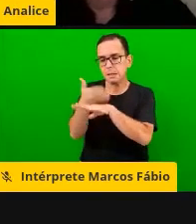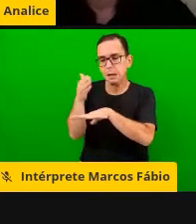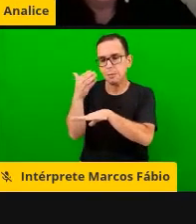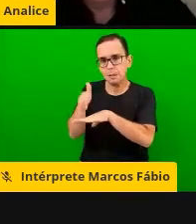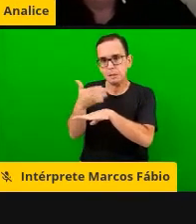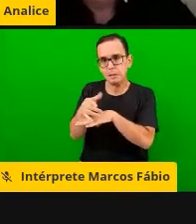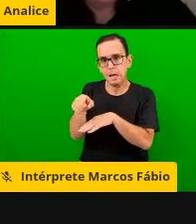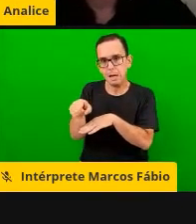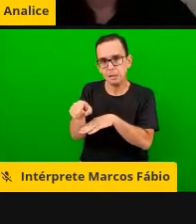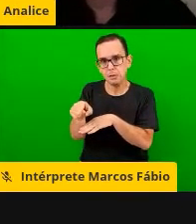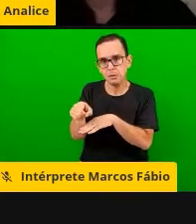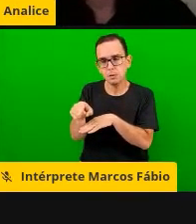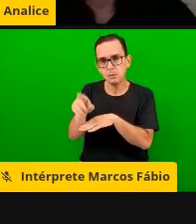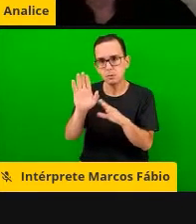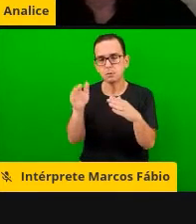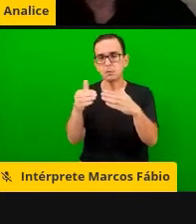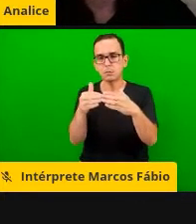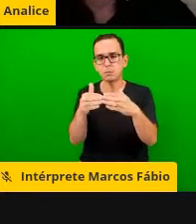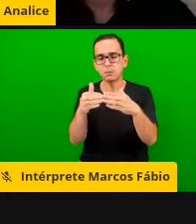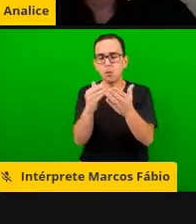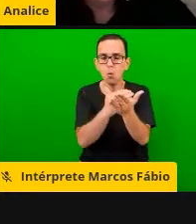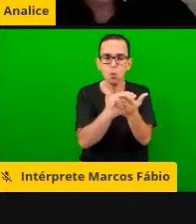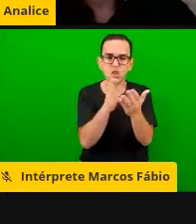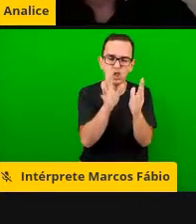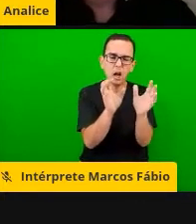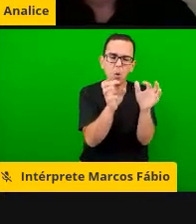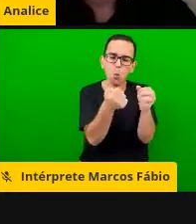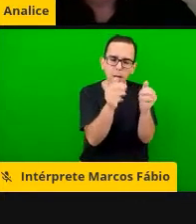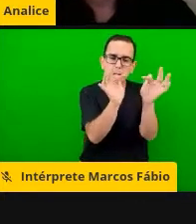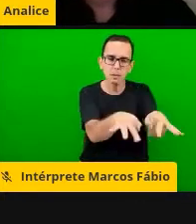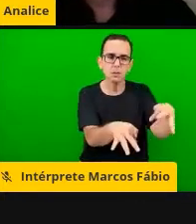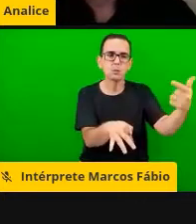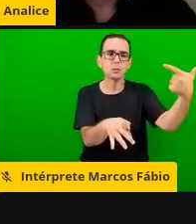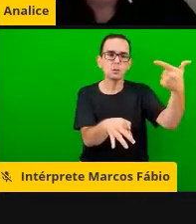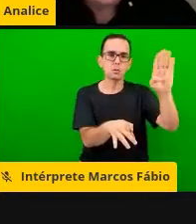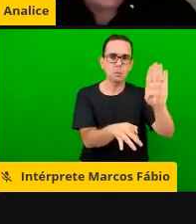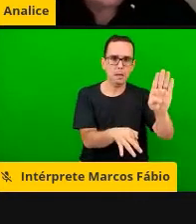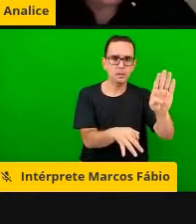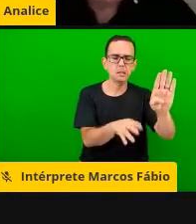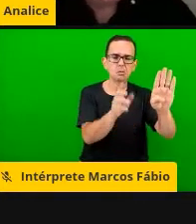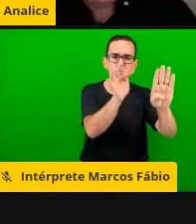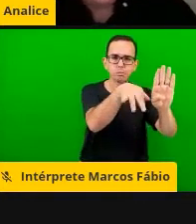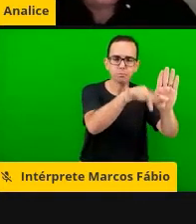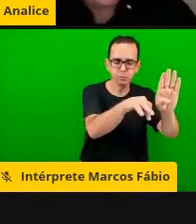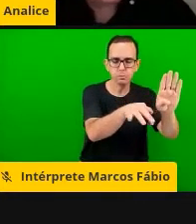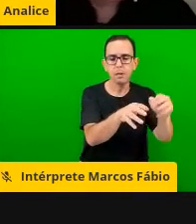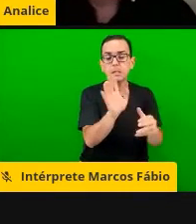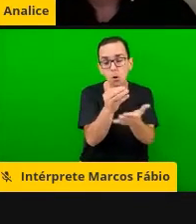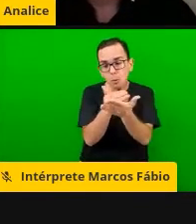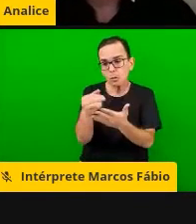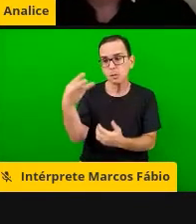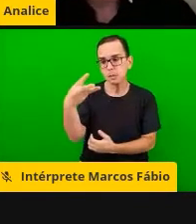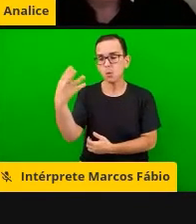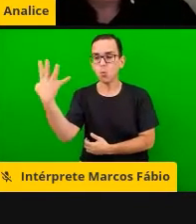encerrando aí o 2º bimestre, começando o 3º e 4º bimestre, pela quantidade de casos de Covid em Campo Grande, a gente